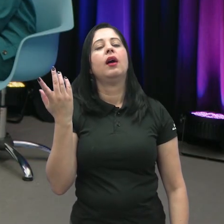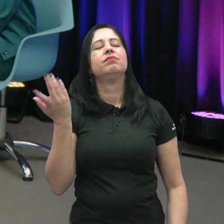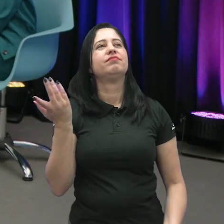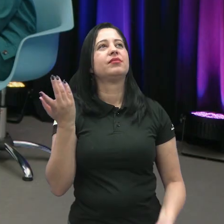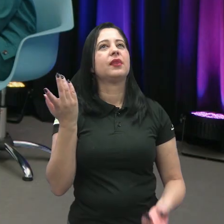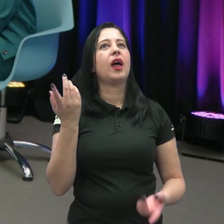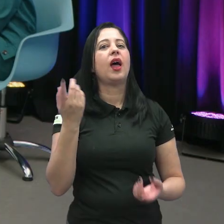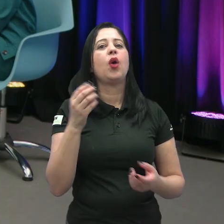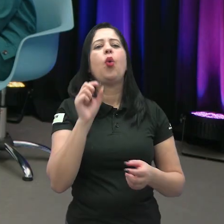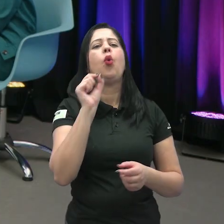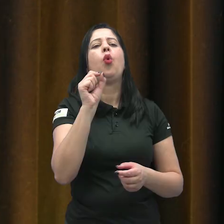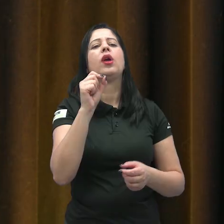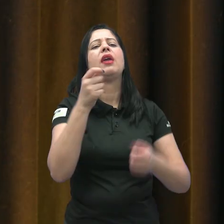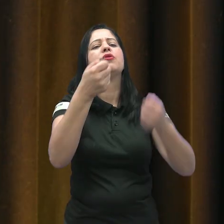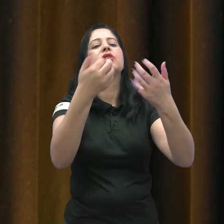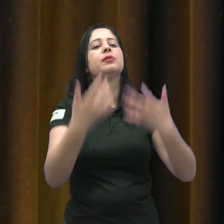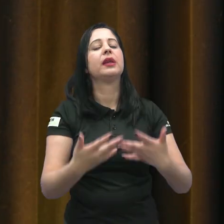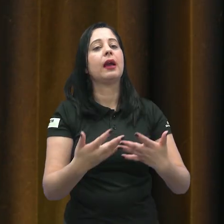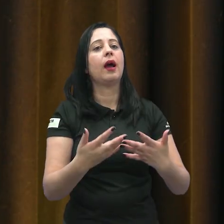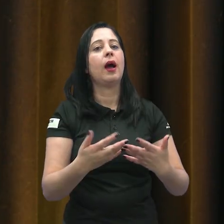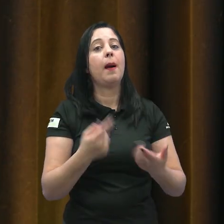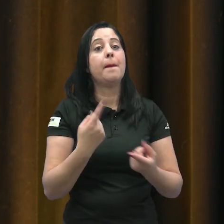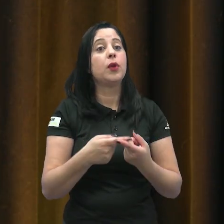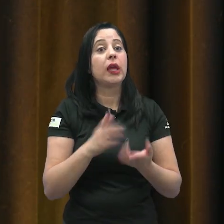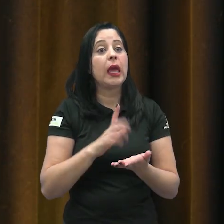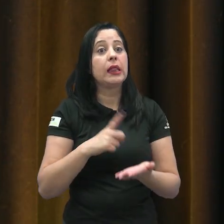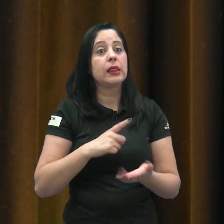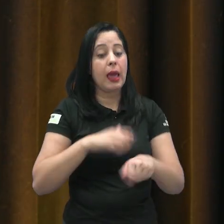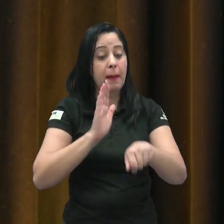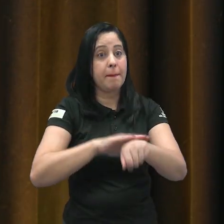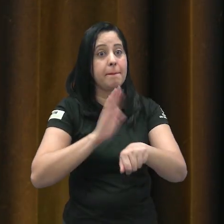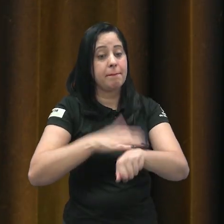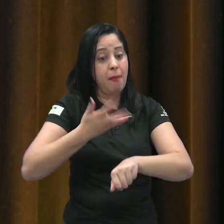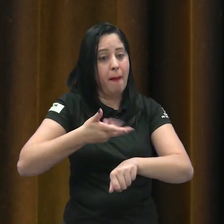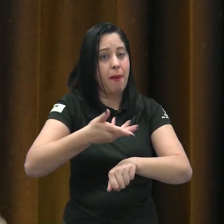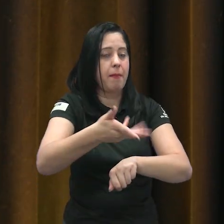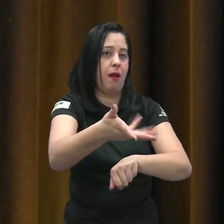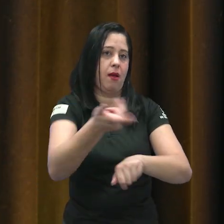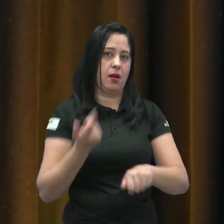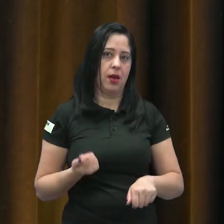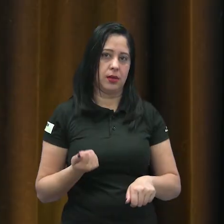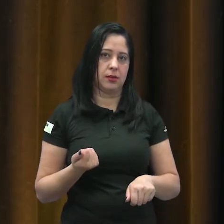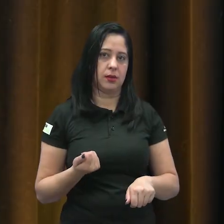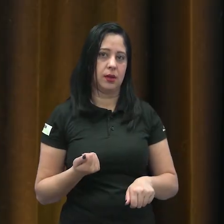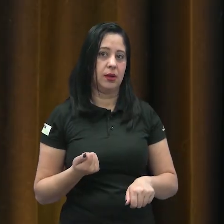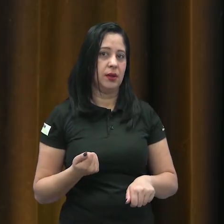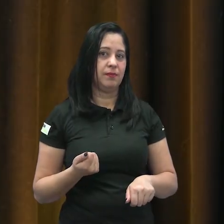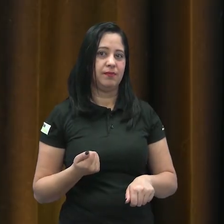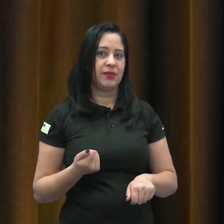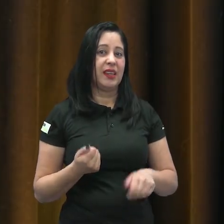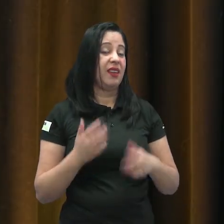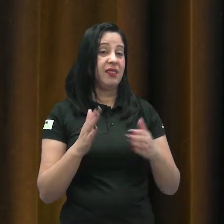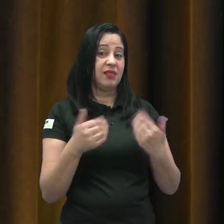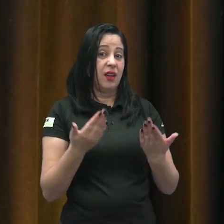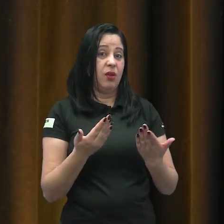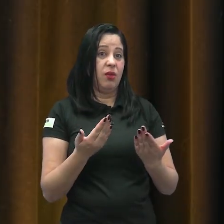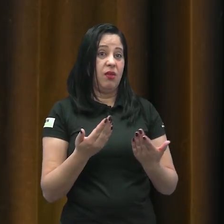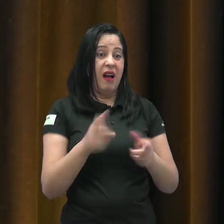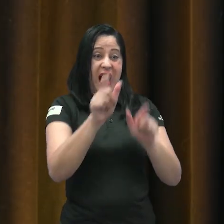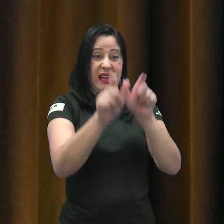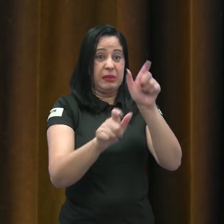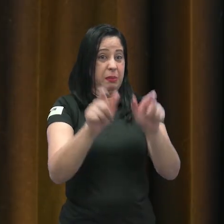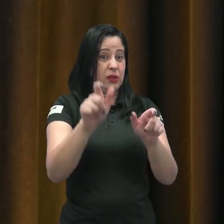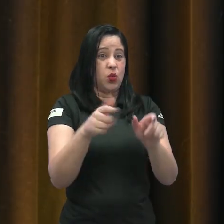pessoa daquela situação. Você tem uma pressa, né? E isso é o que desconecta uma pessoa da outra. Não tem